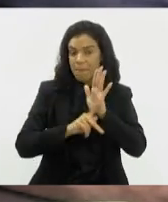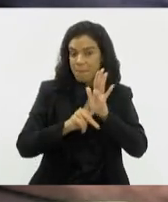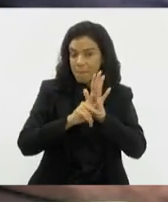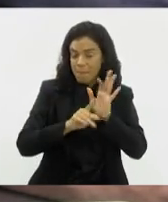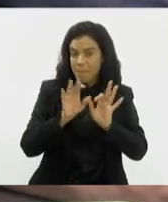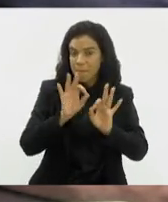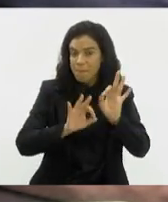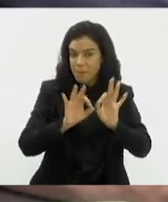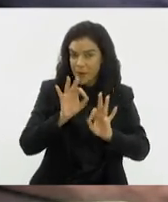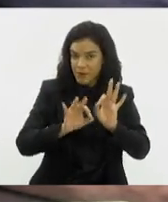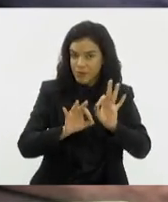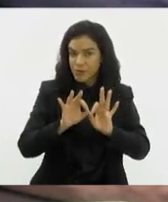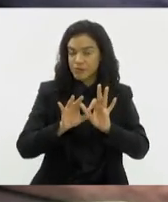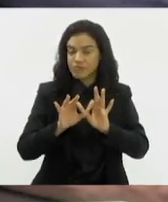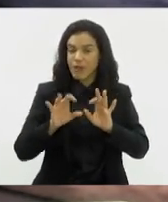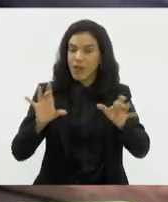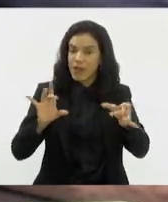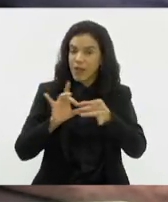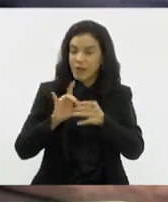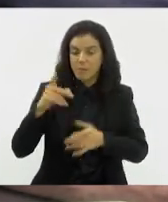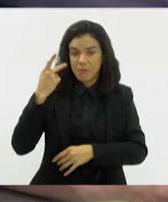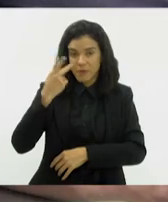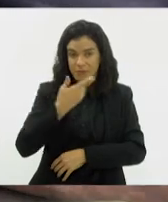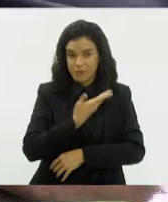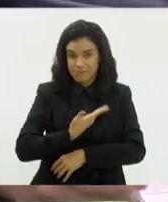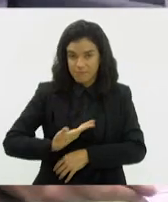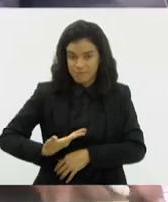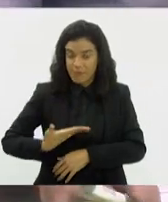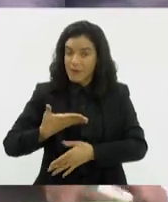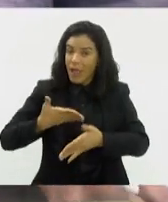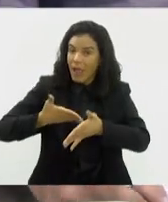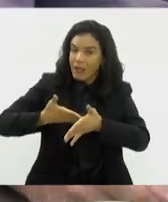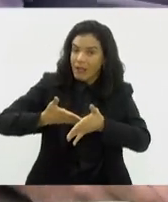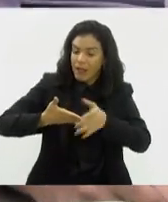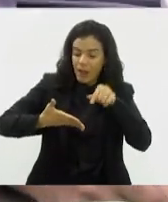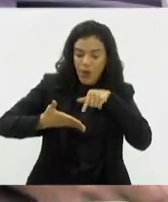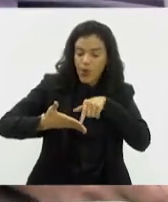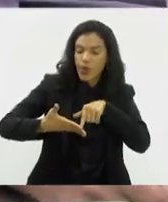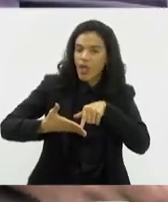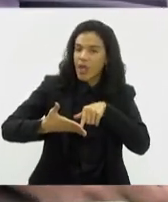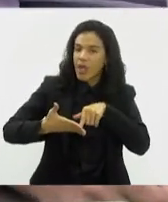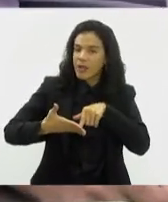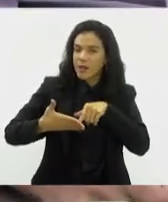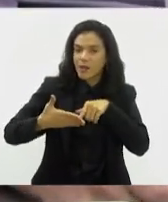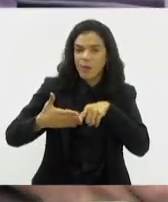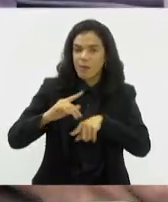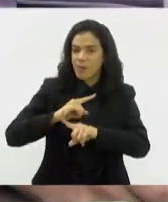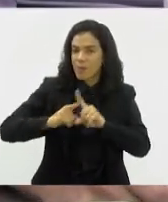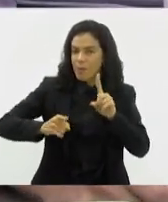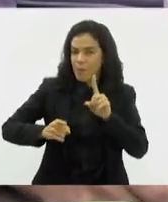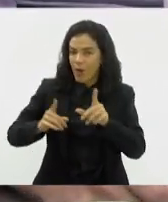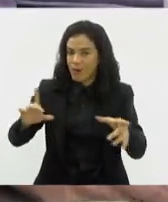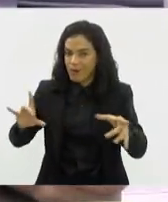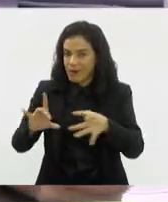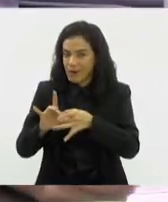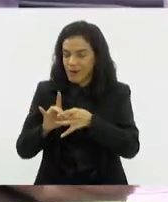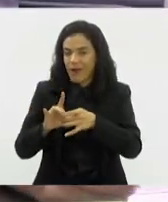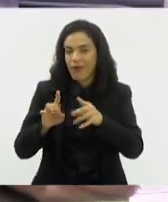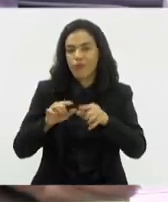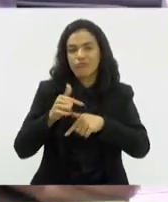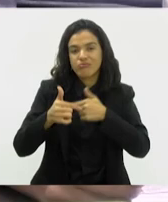despesa ligadas a políticas públicas com a restrição, desde que não seja ligada à questão do